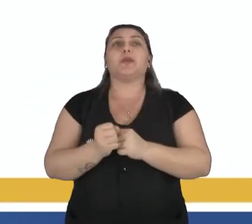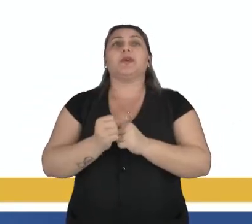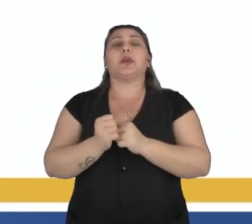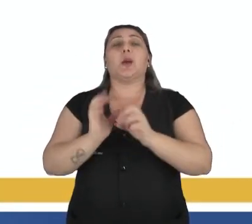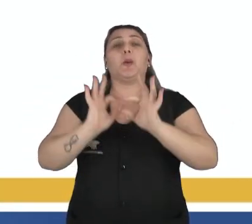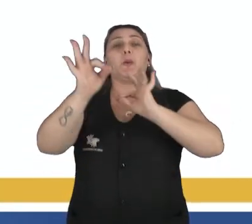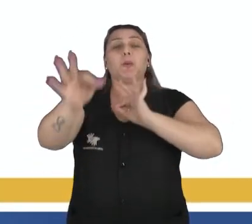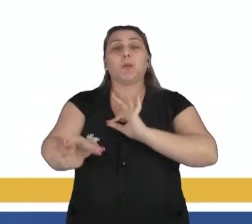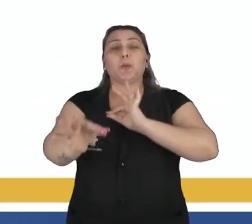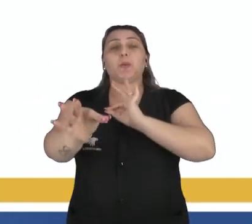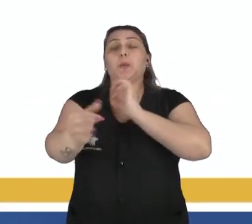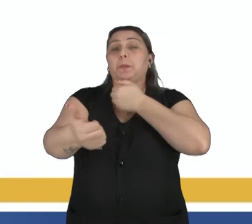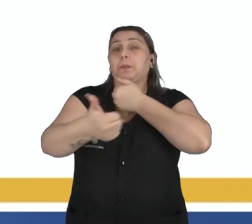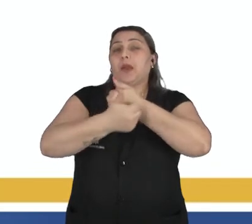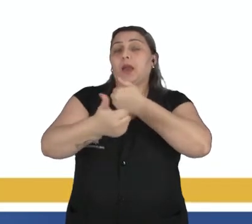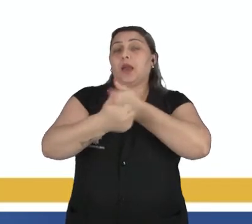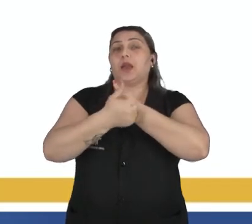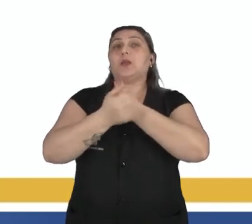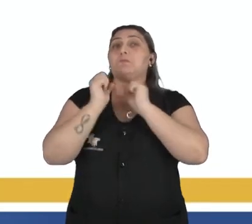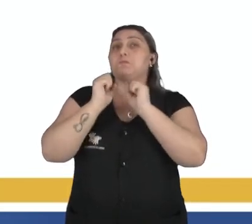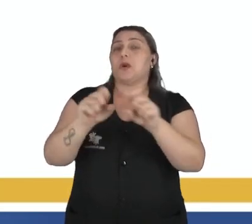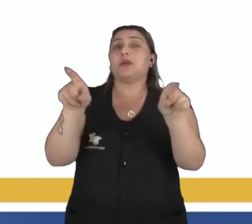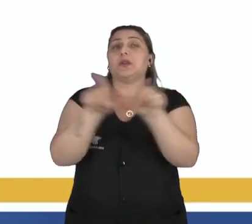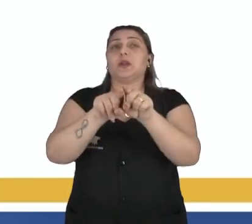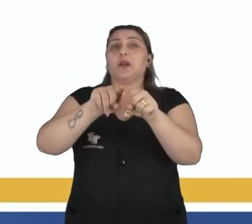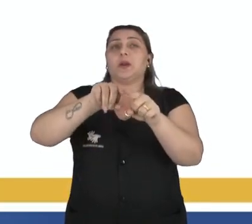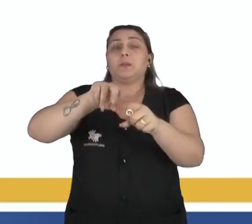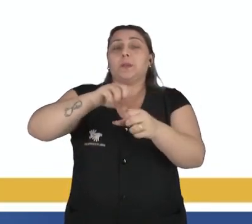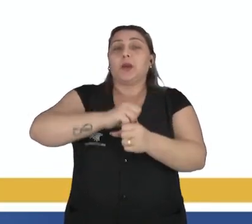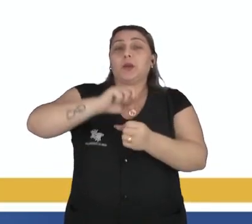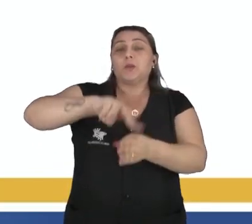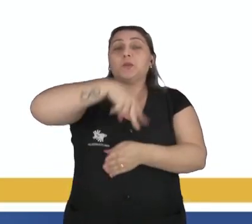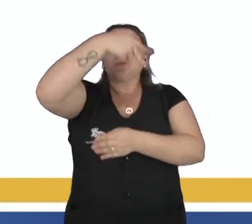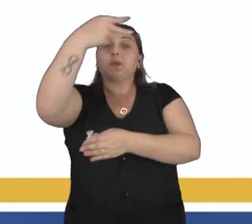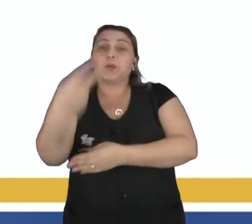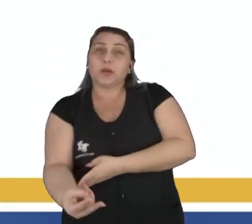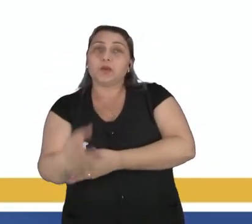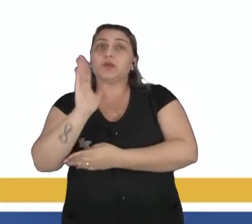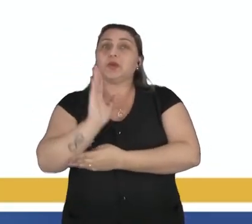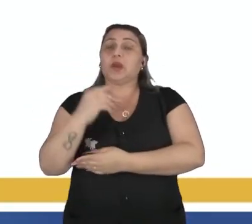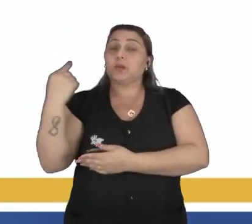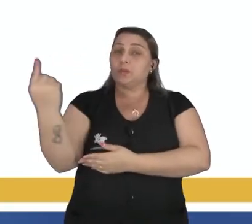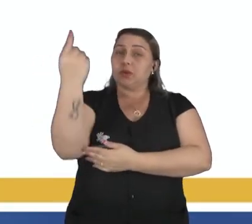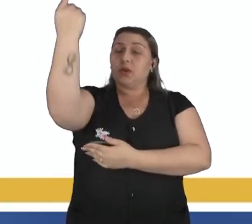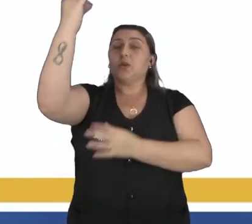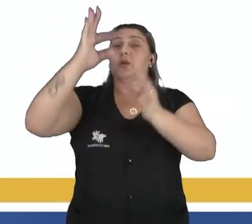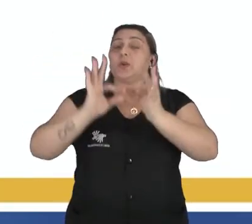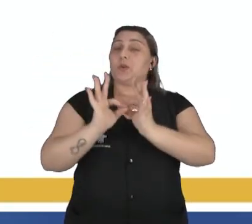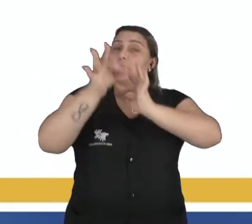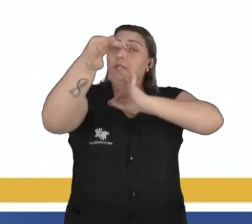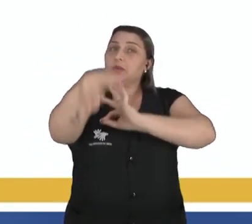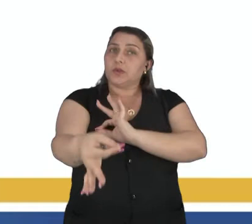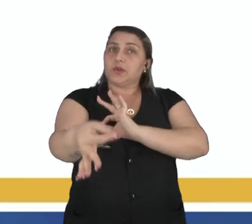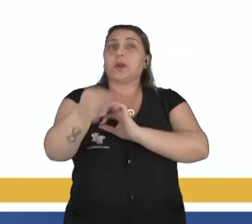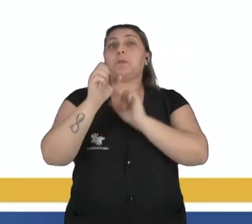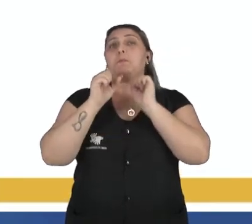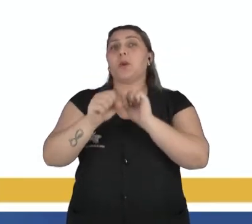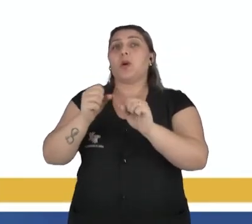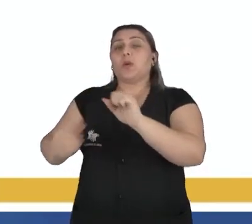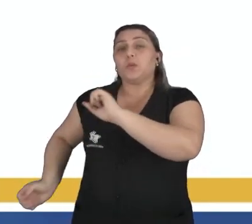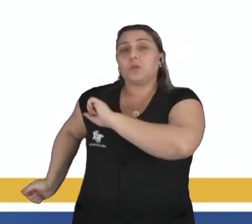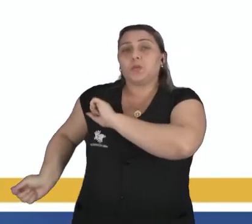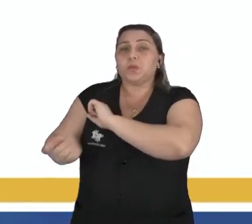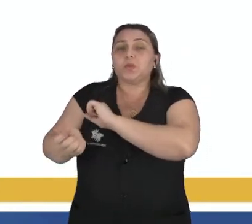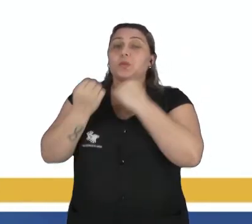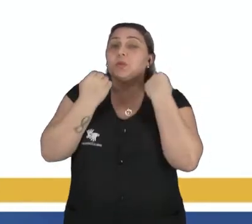curta distância ou de longa distância, podem ser saltos, como eu já disse, em altura ou em distância, podem ser